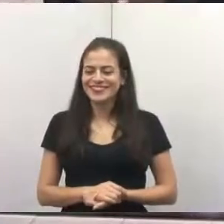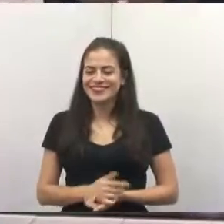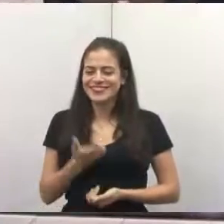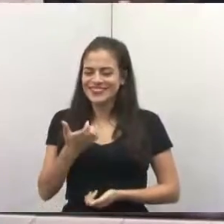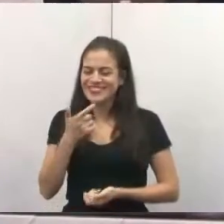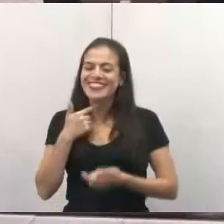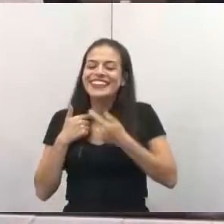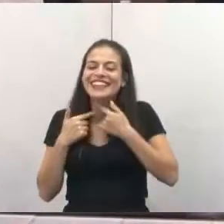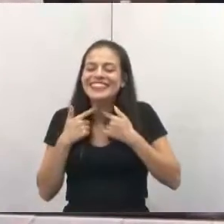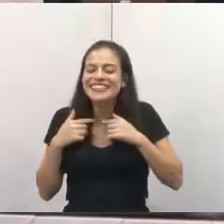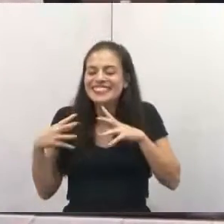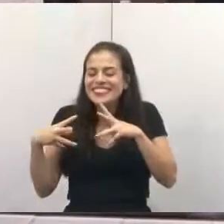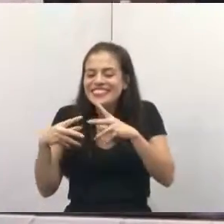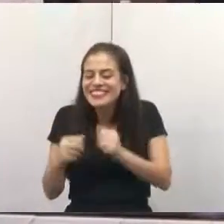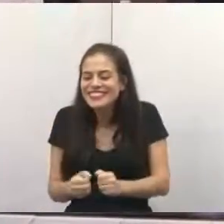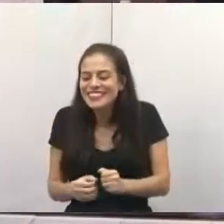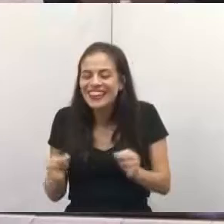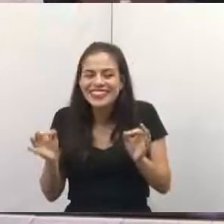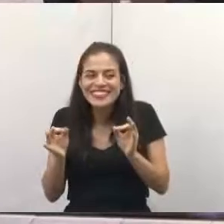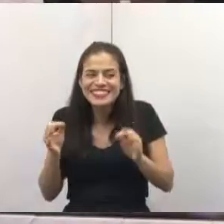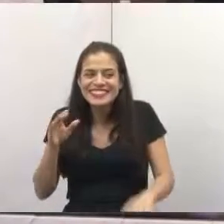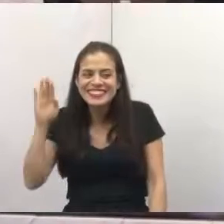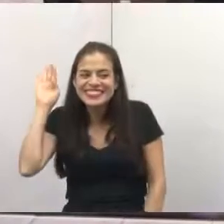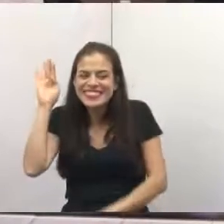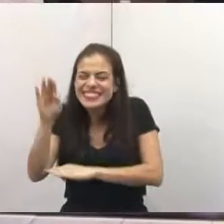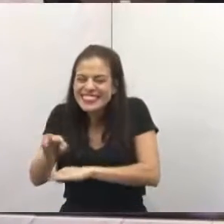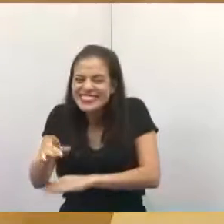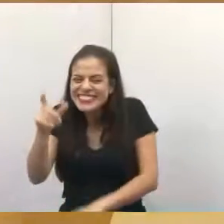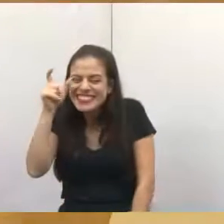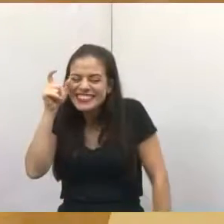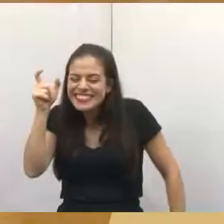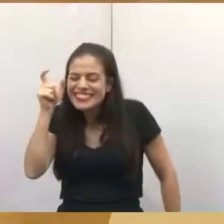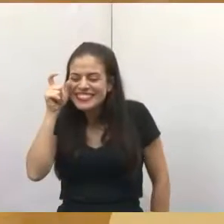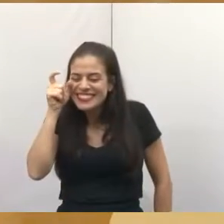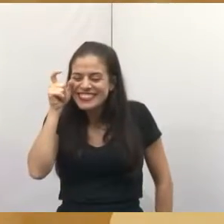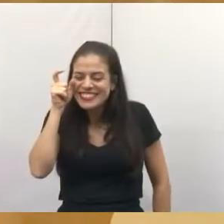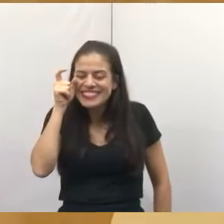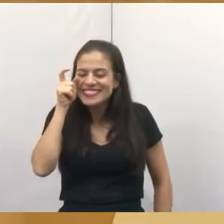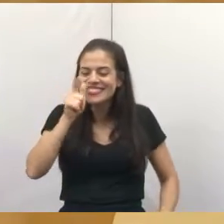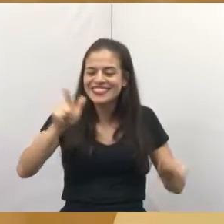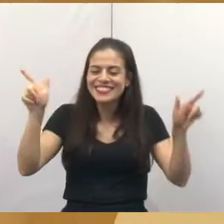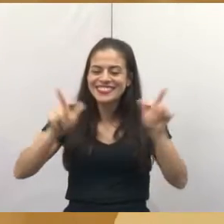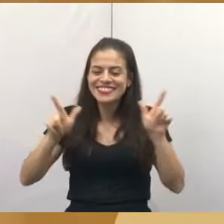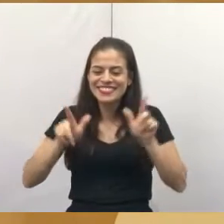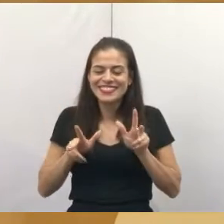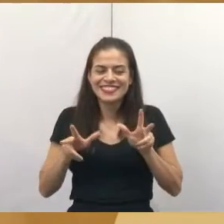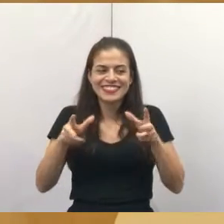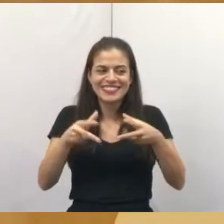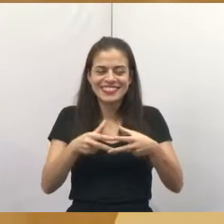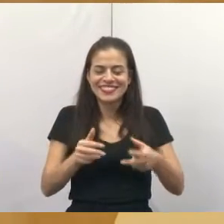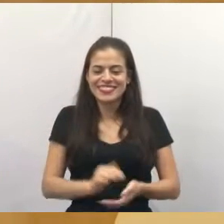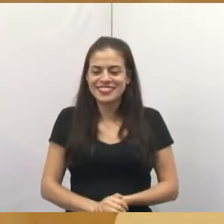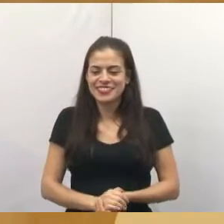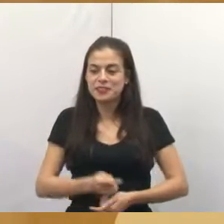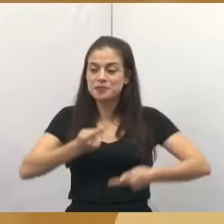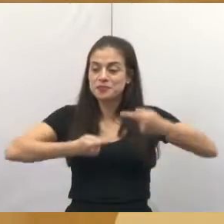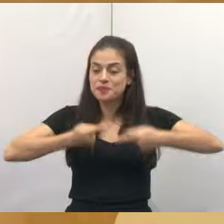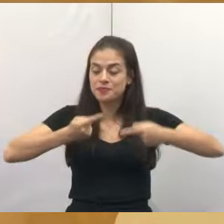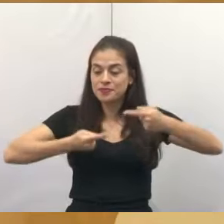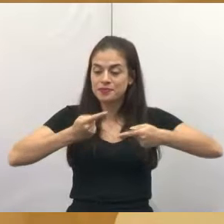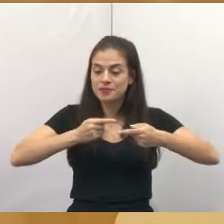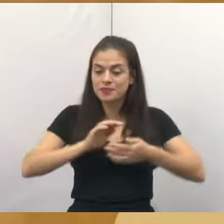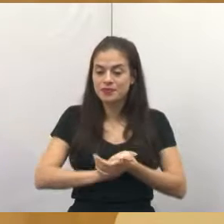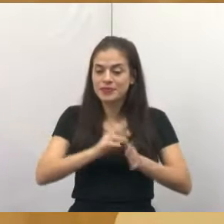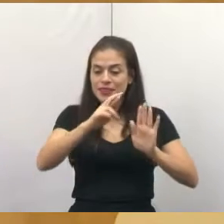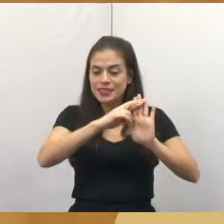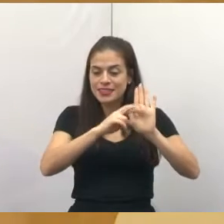Quero desejar a todos uma ótima tarde. Você que assiste a TV Câmara nesse momento, o debate é sobre o